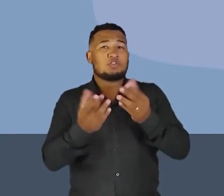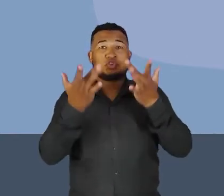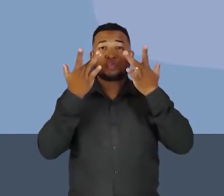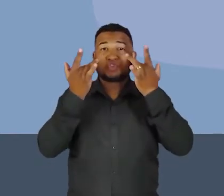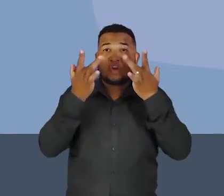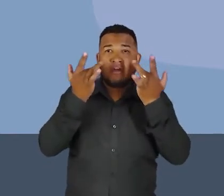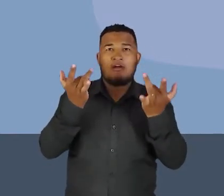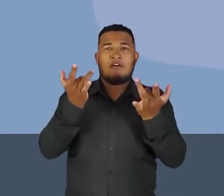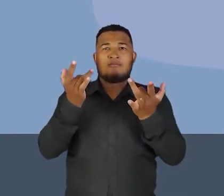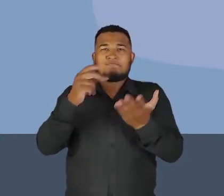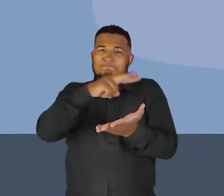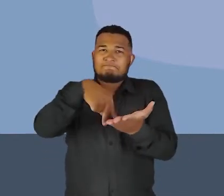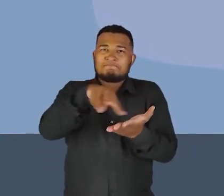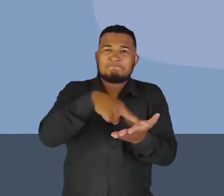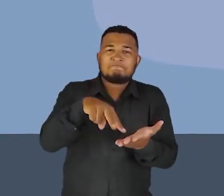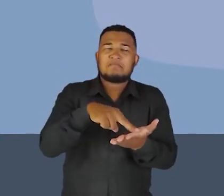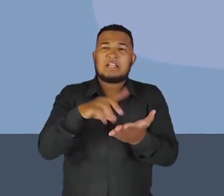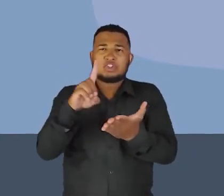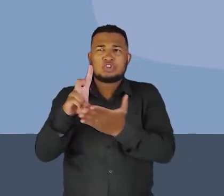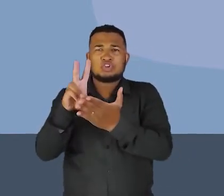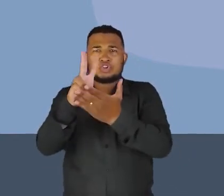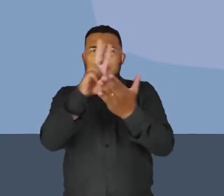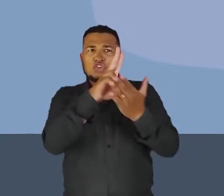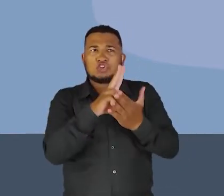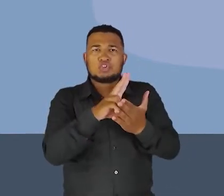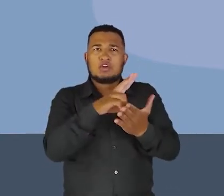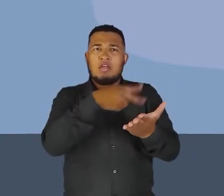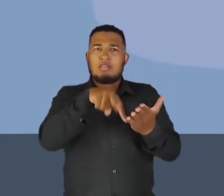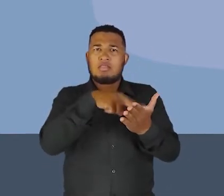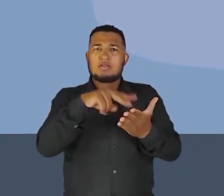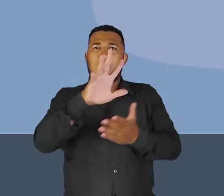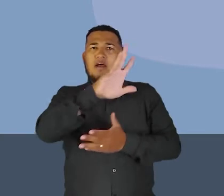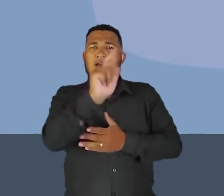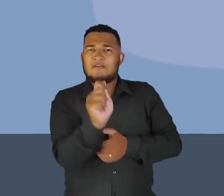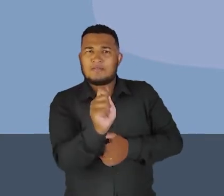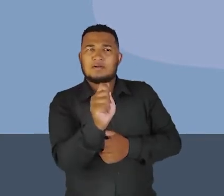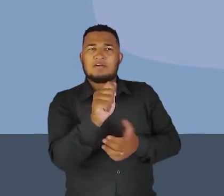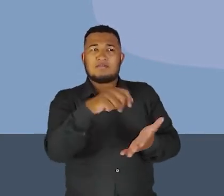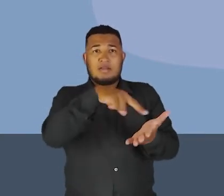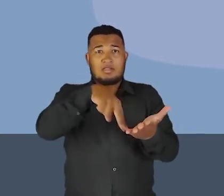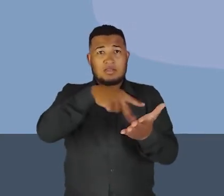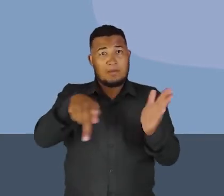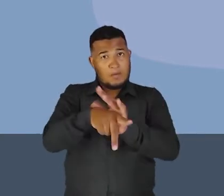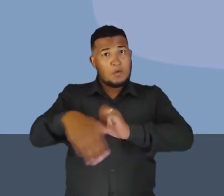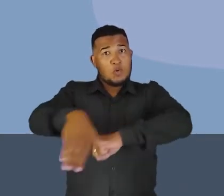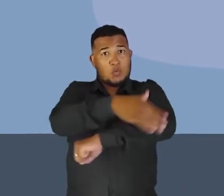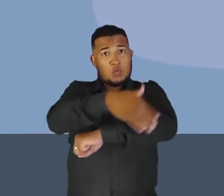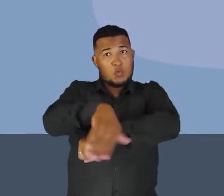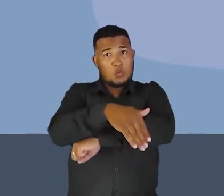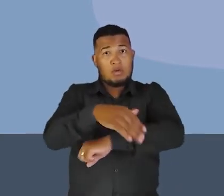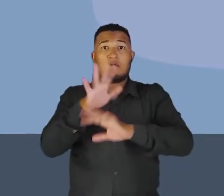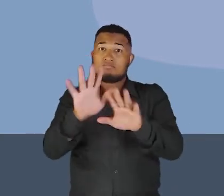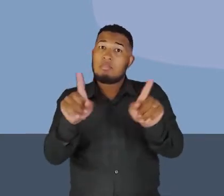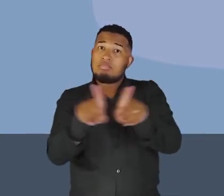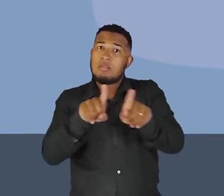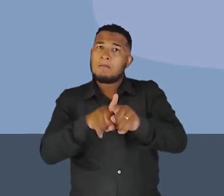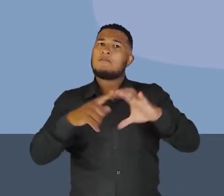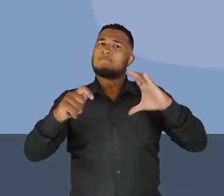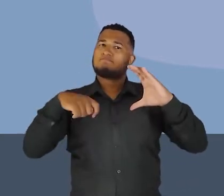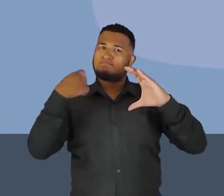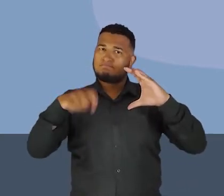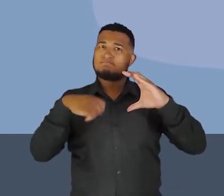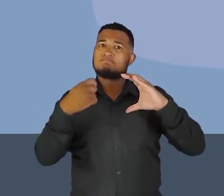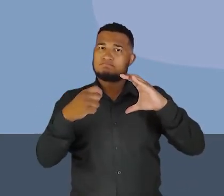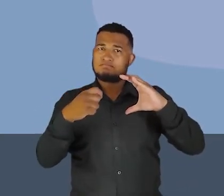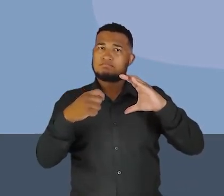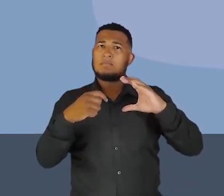das danças, né, danças indígenas, danças africanas, danças de rua, né, e através também de filmes, tá? Então, os homens